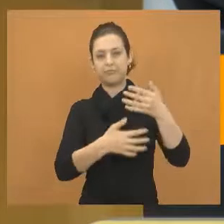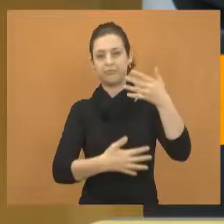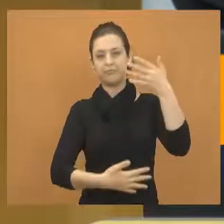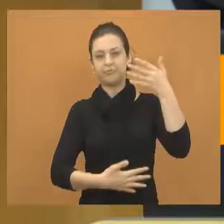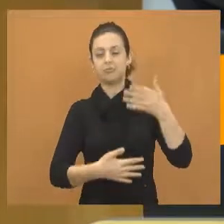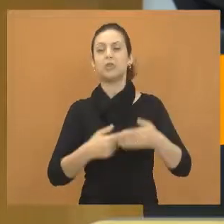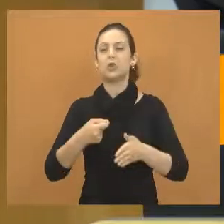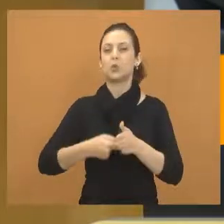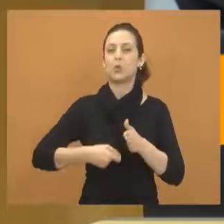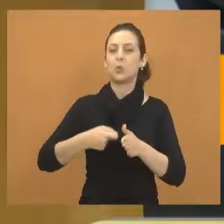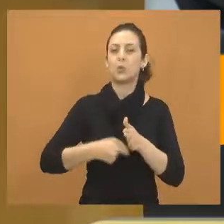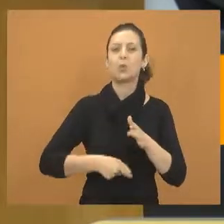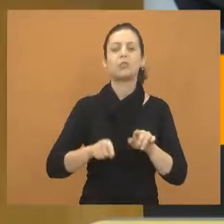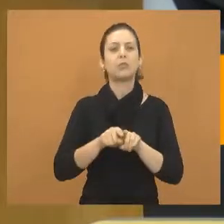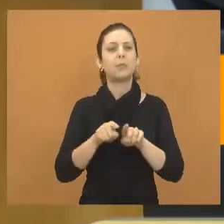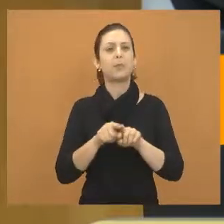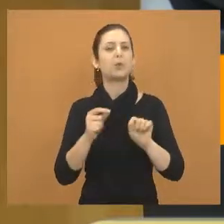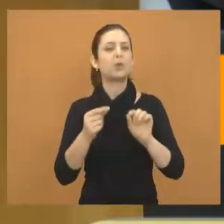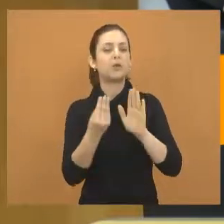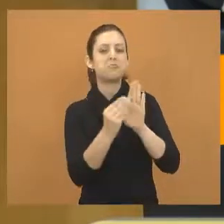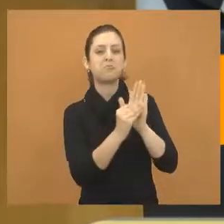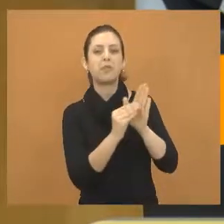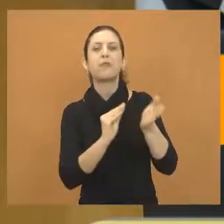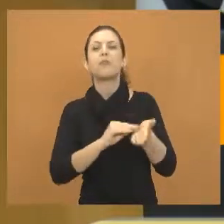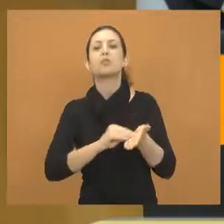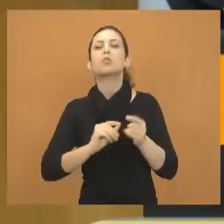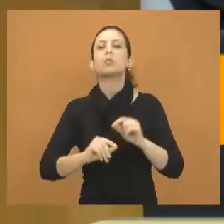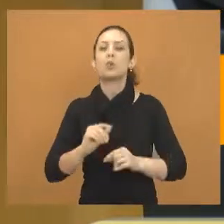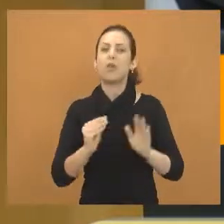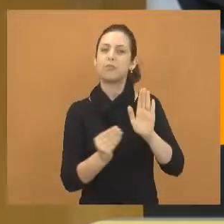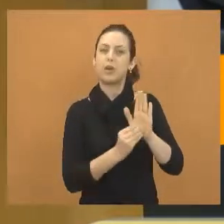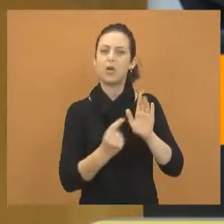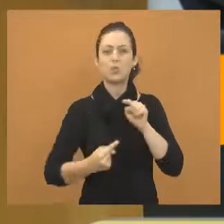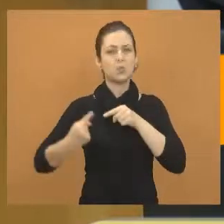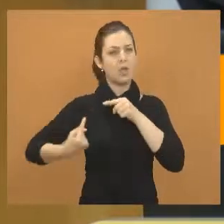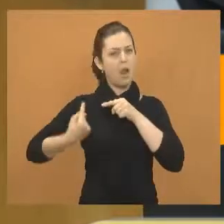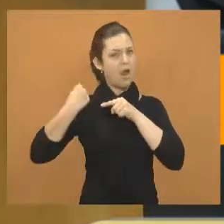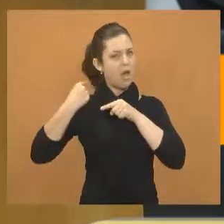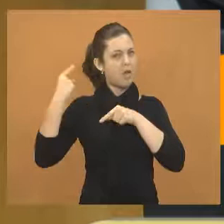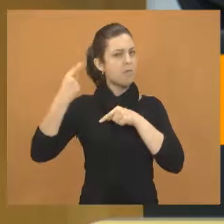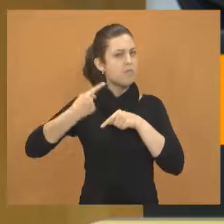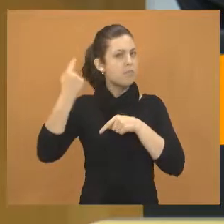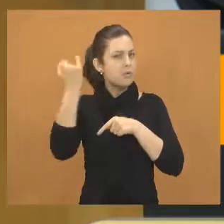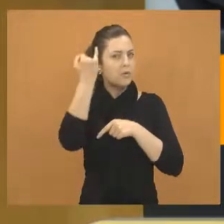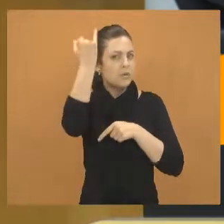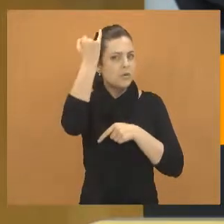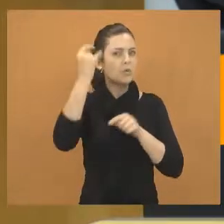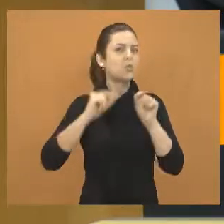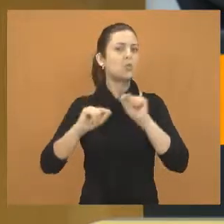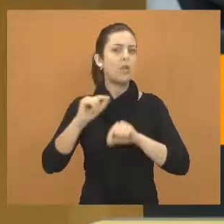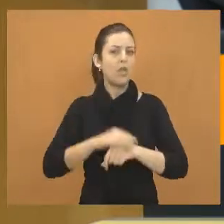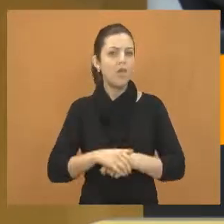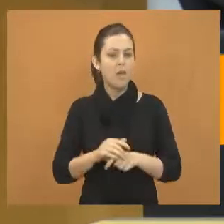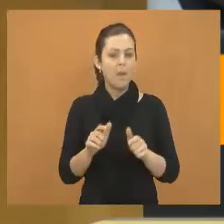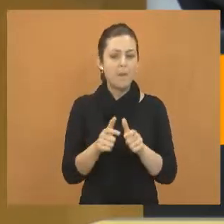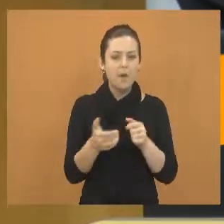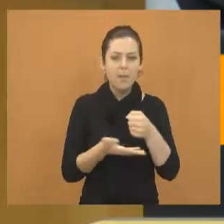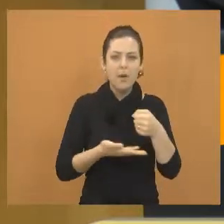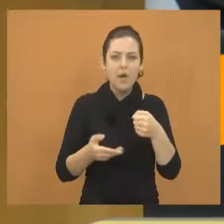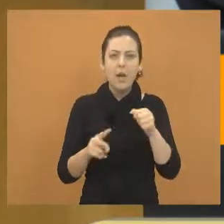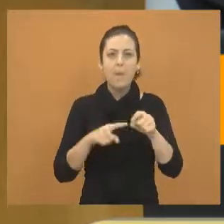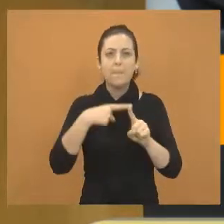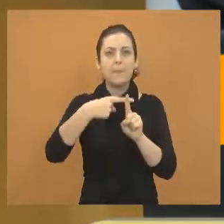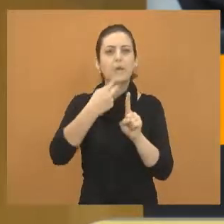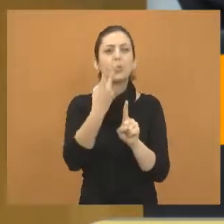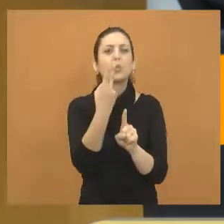cobra, também não entrou, o que a gente discutia lá atrás, a importância de, no mínimo, ter mais duas